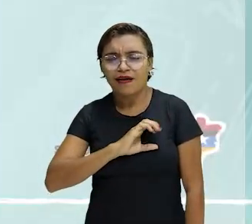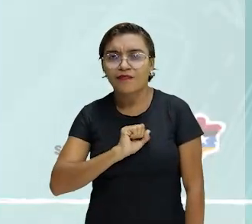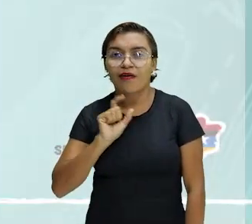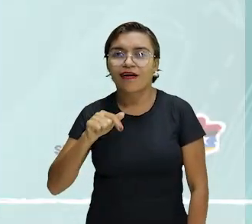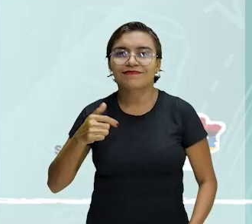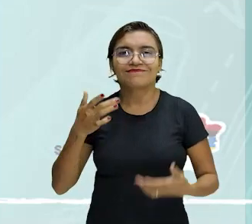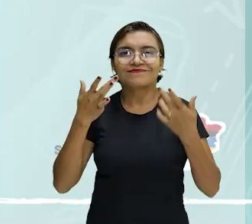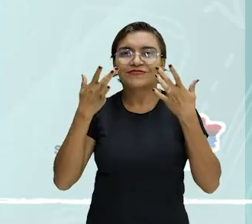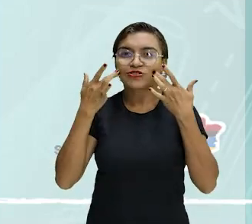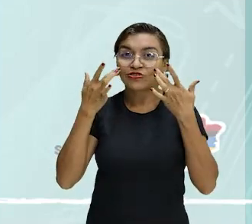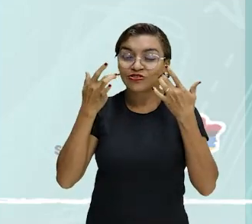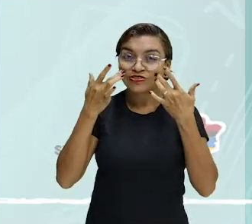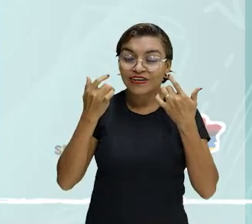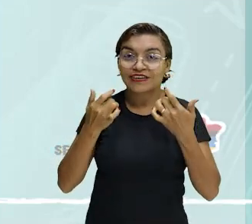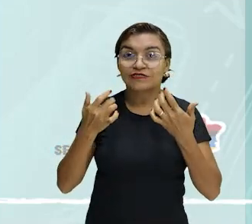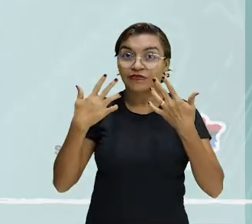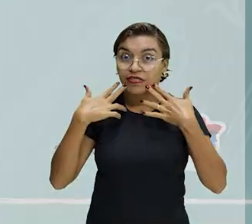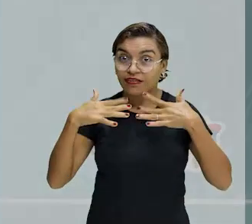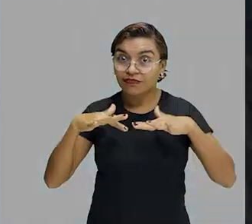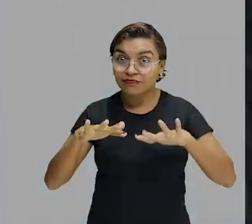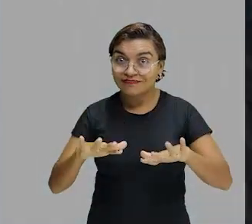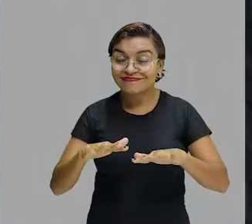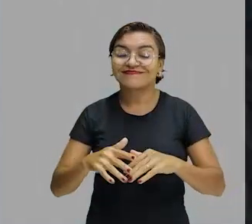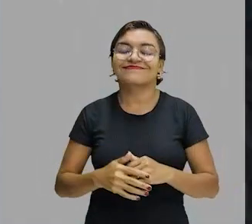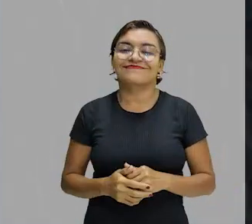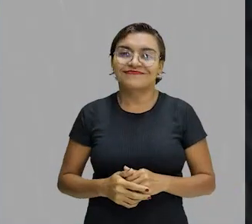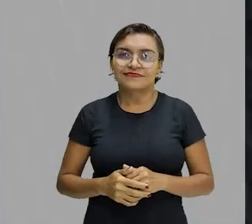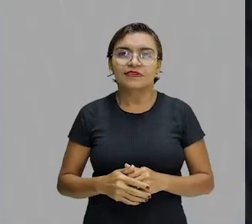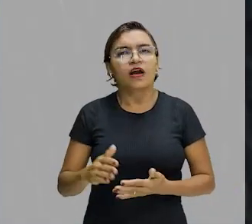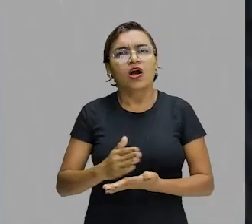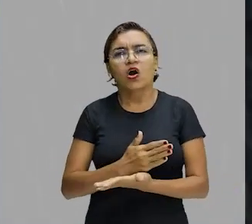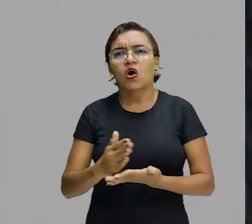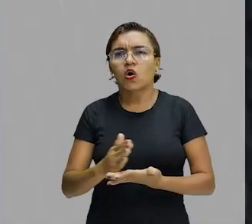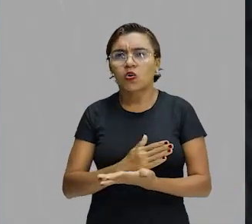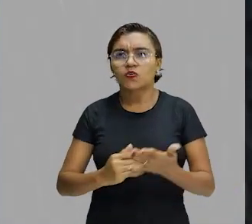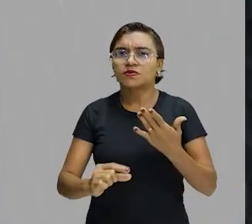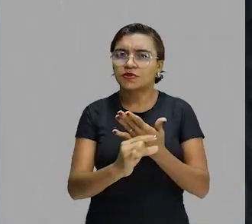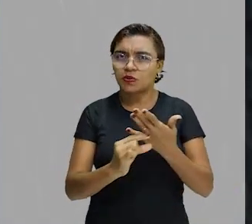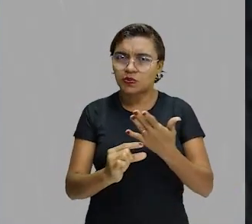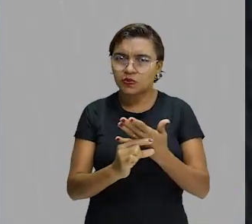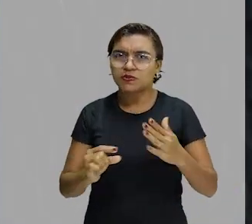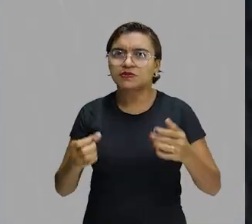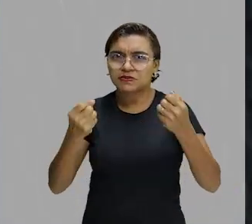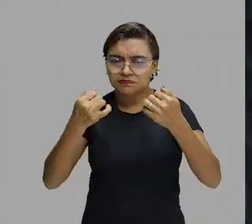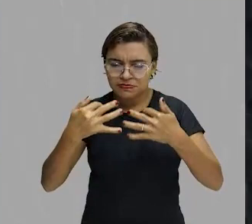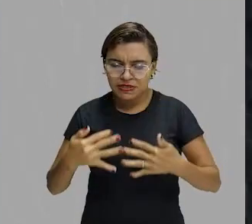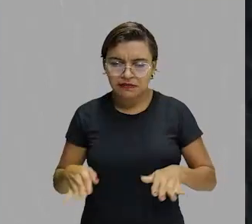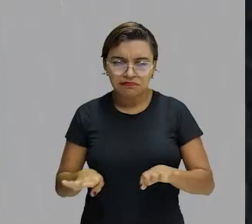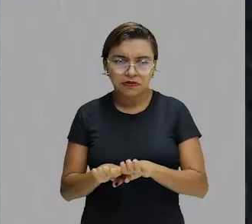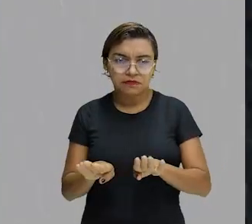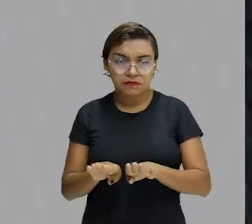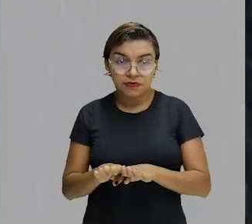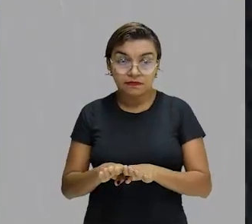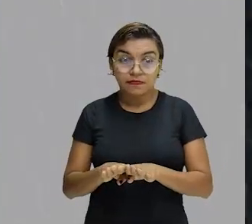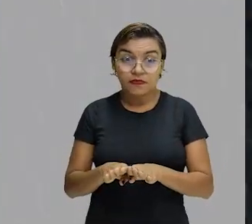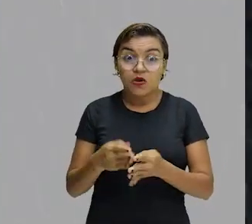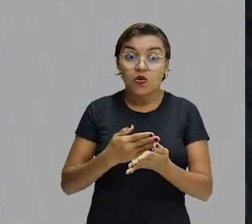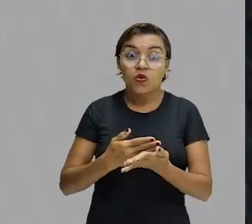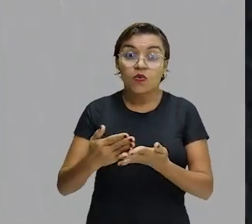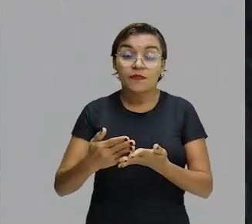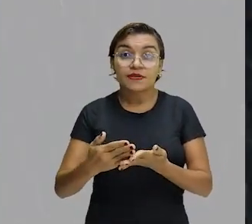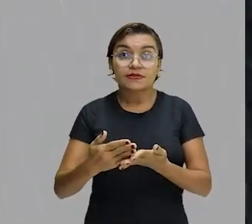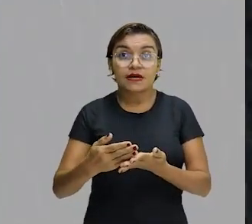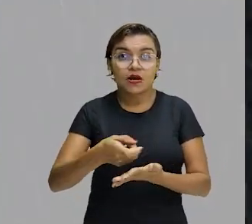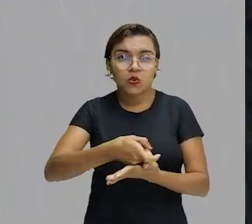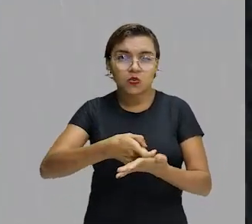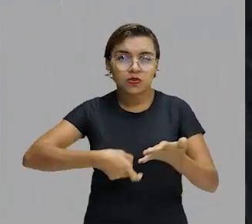teatro, especificamente o teatro naturalista, perdão, e alguns autores. Só para a gente entender, eu vou começar lendo um texto